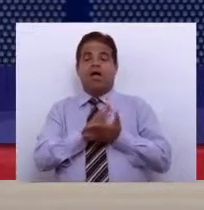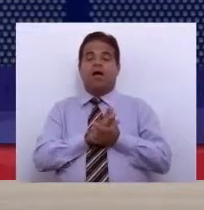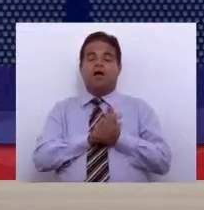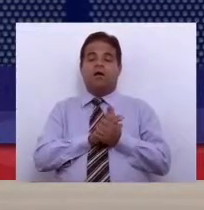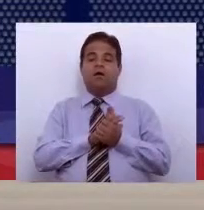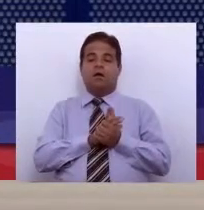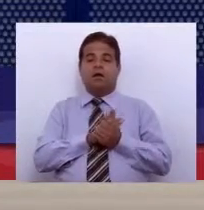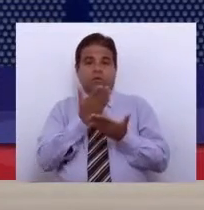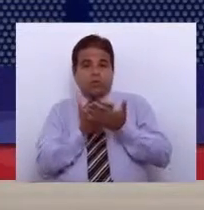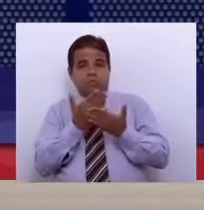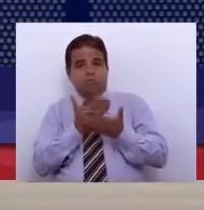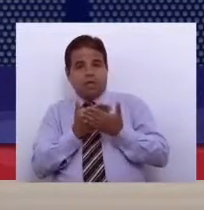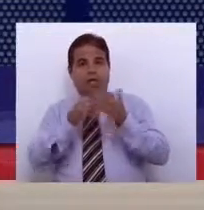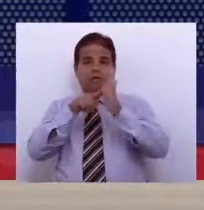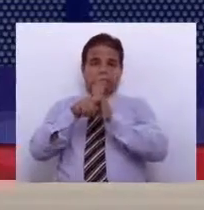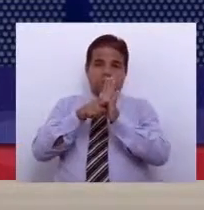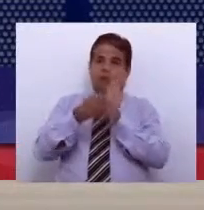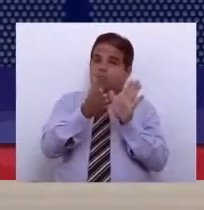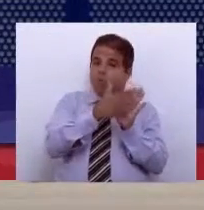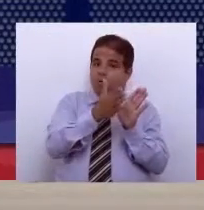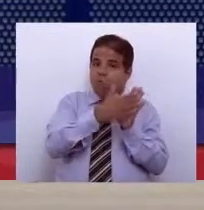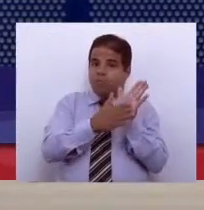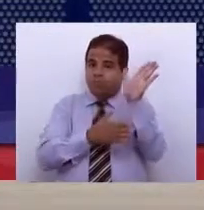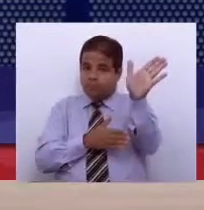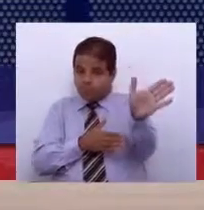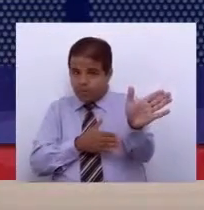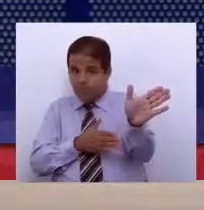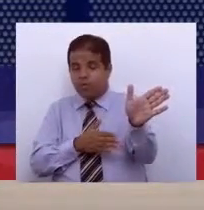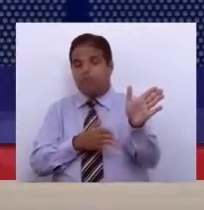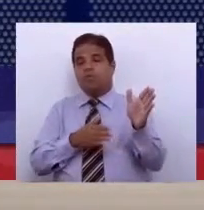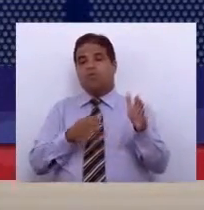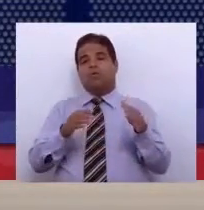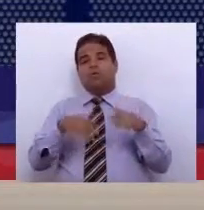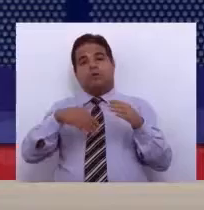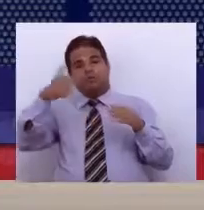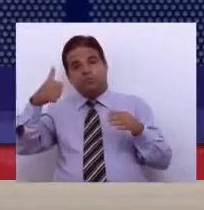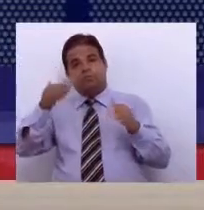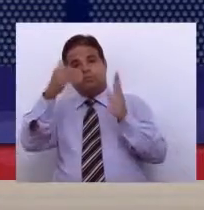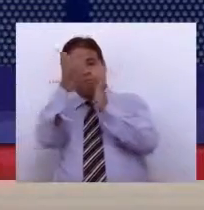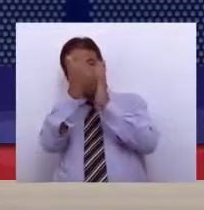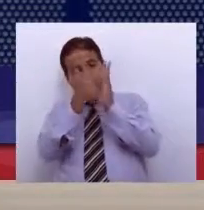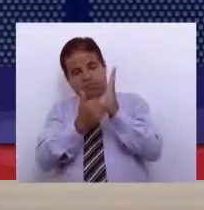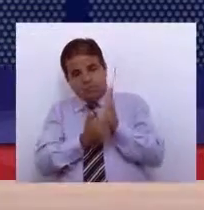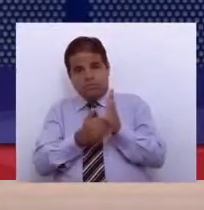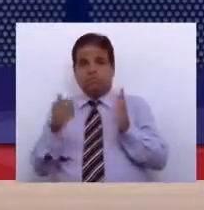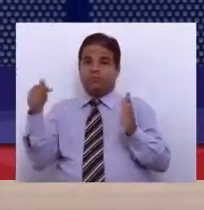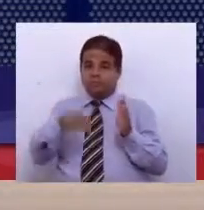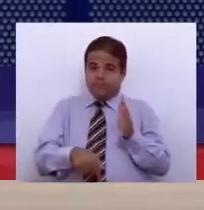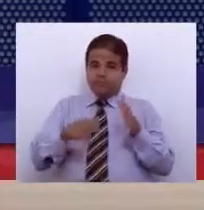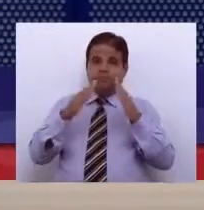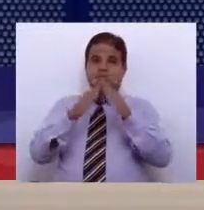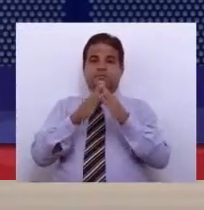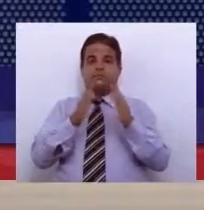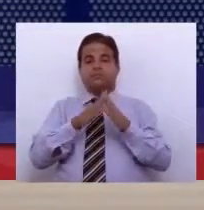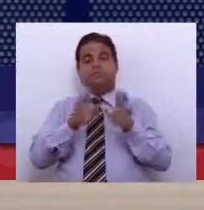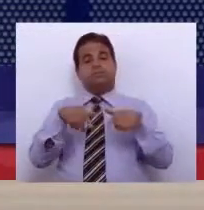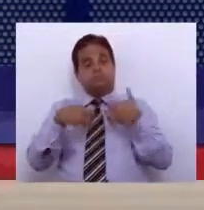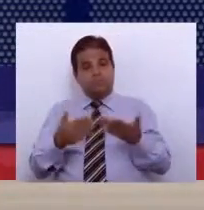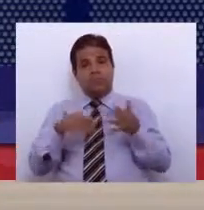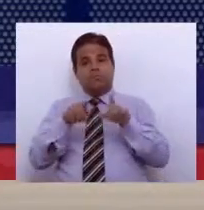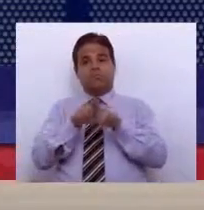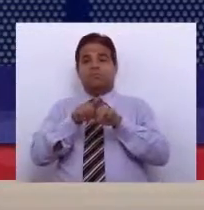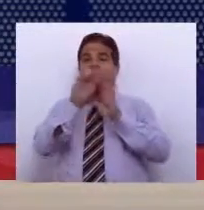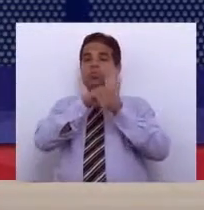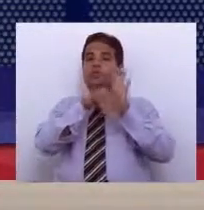estudar analisar propor a ele deu a lei de diretrizes quando vem para esta casa bem como o